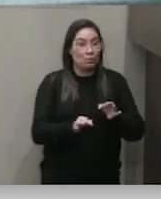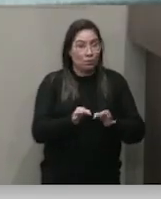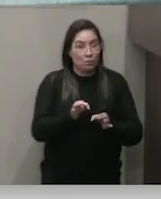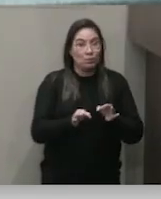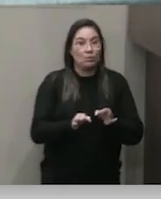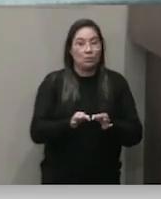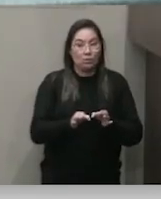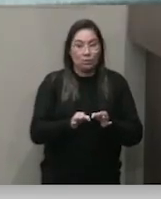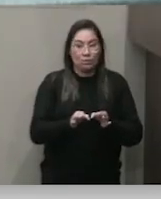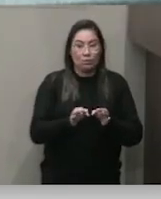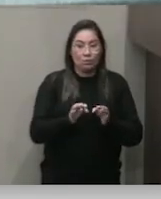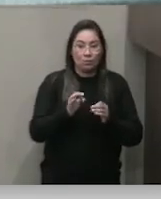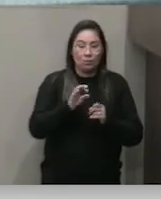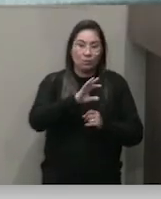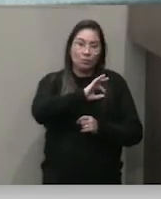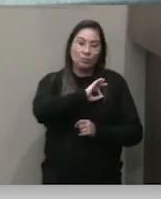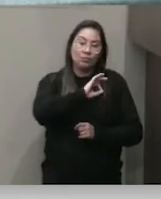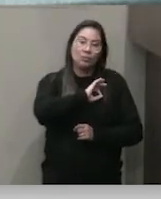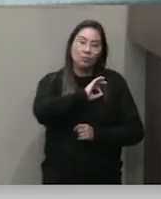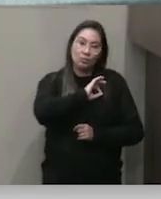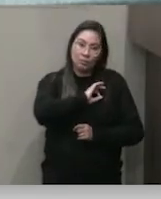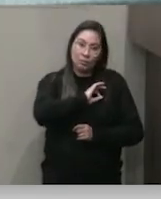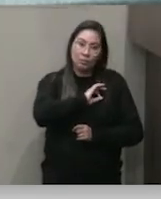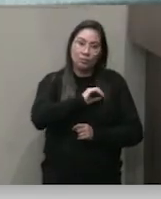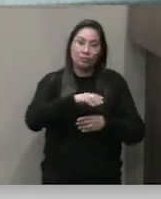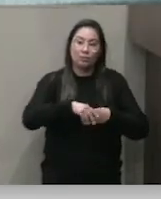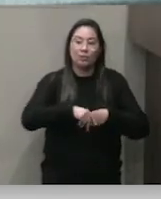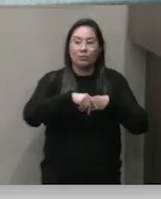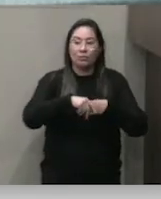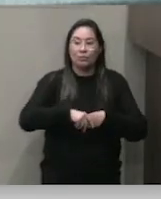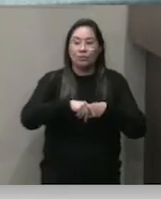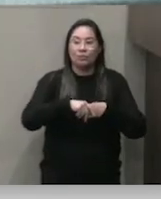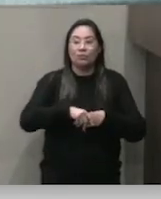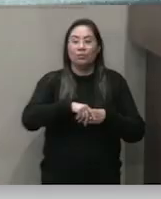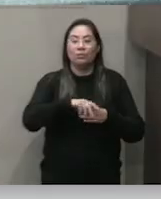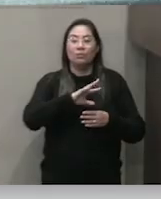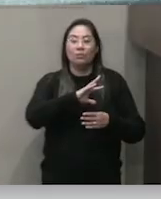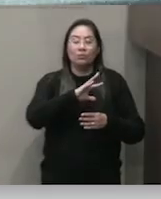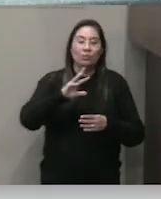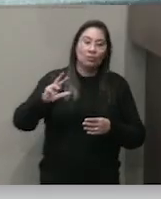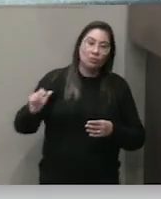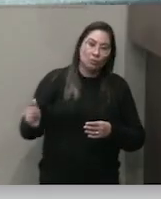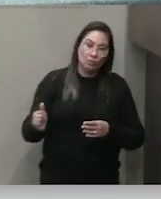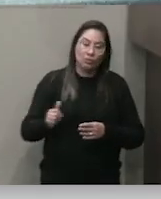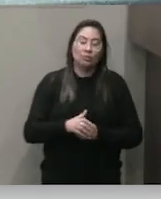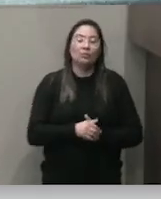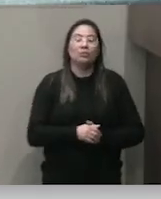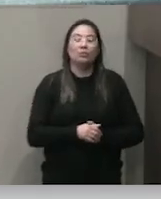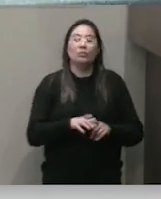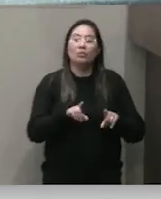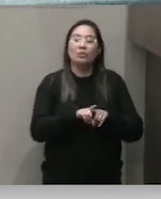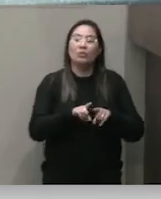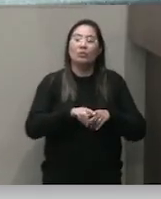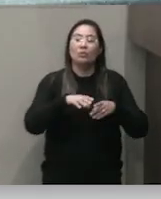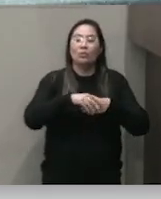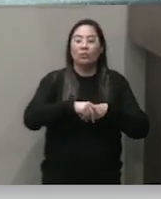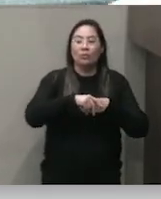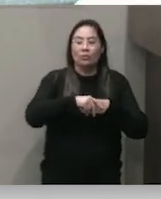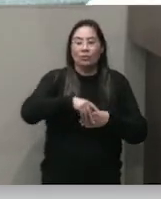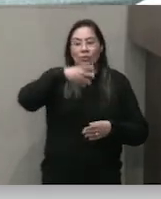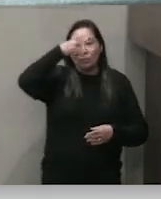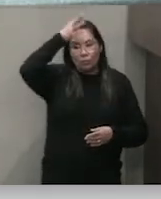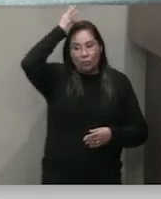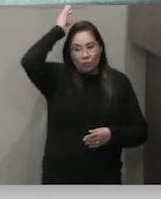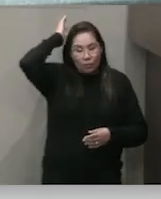para os guerreiros da Brigada Militar. Quero cumprimentar todos em nome do Coronel Rovani, quero cumprimentar também o Corpo de Bombeiros em nome